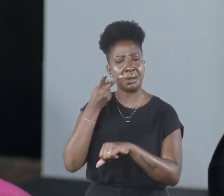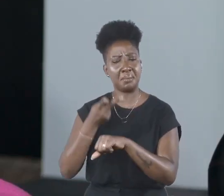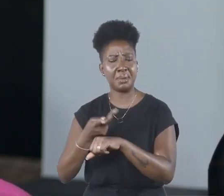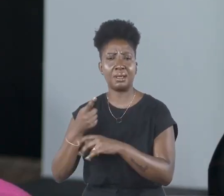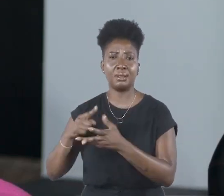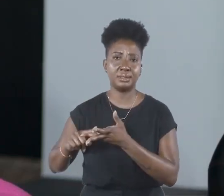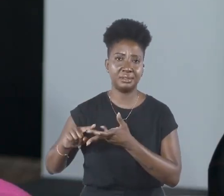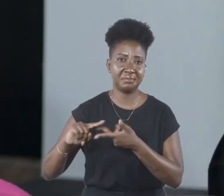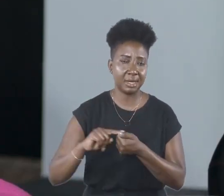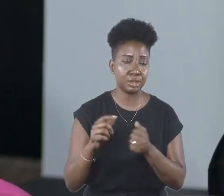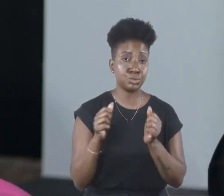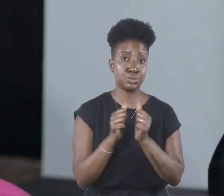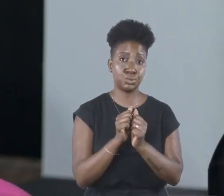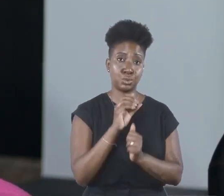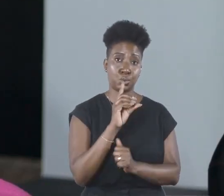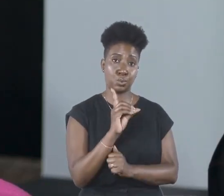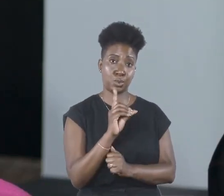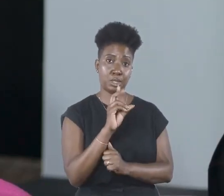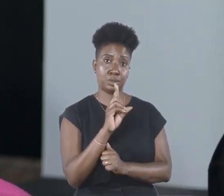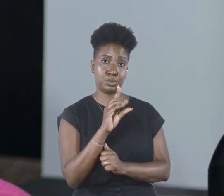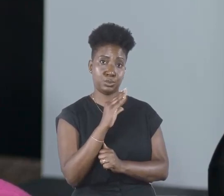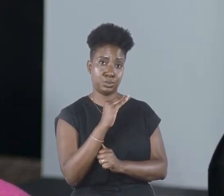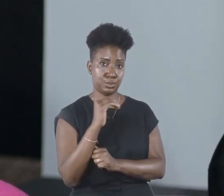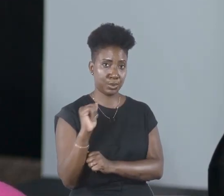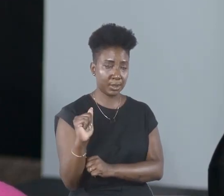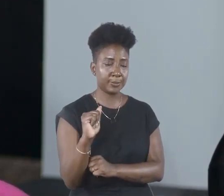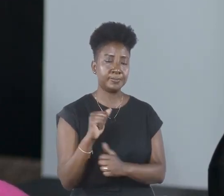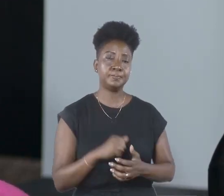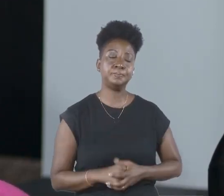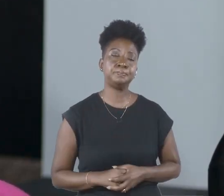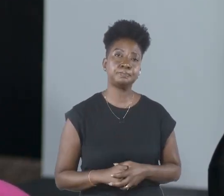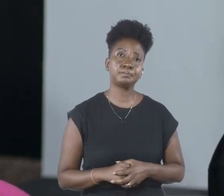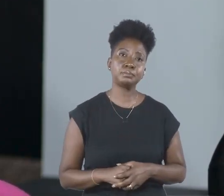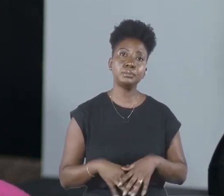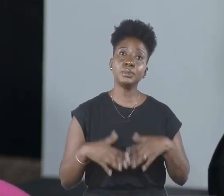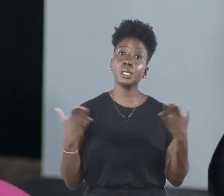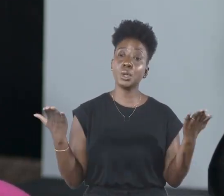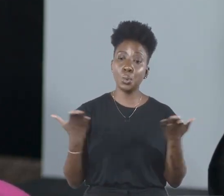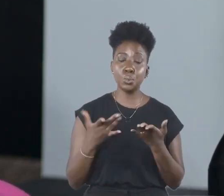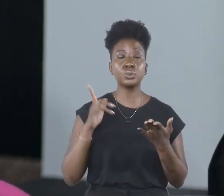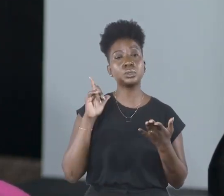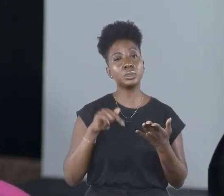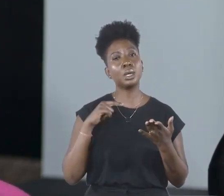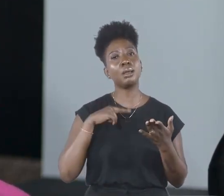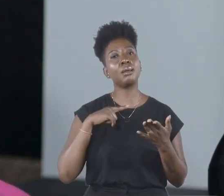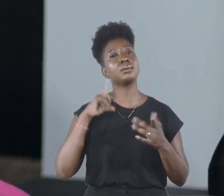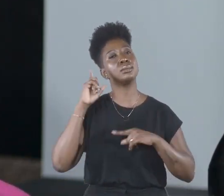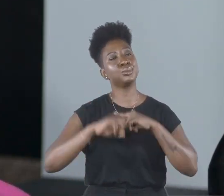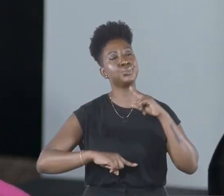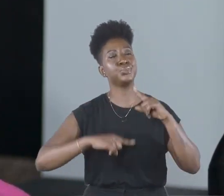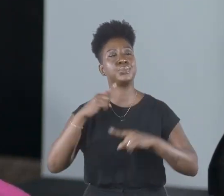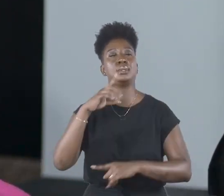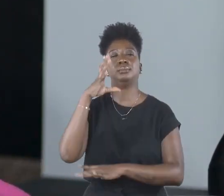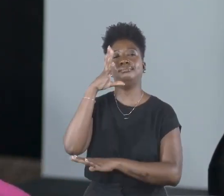de criar dentro da dramaturgia formas de ensinar as pessoas. E foi dessa forma